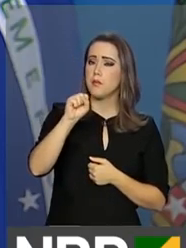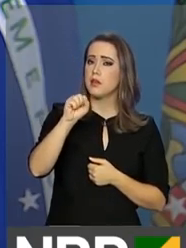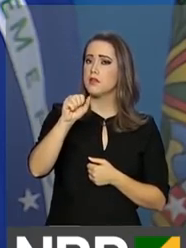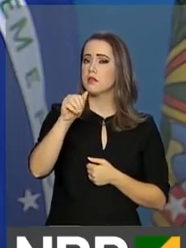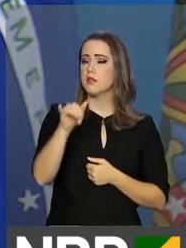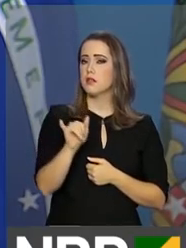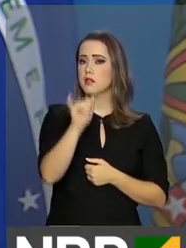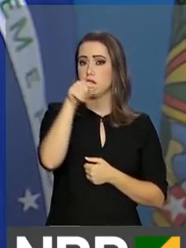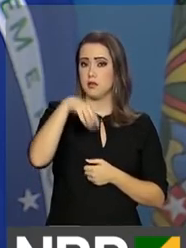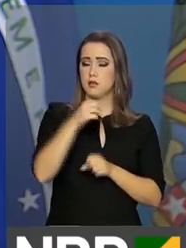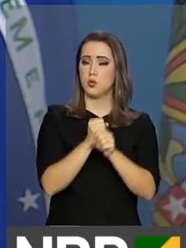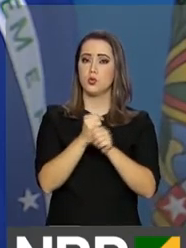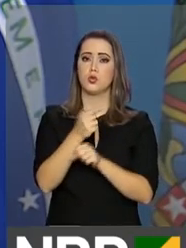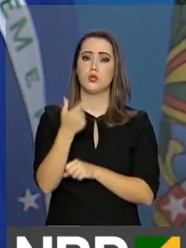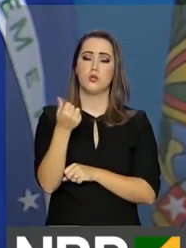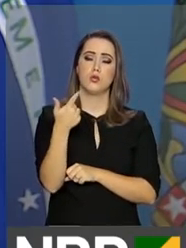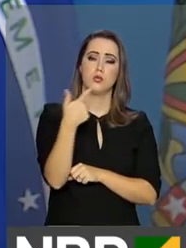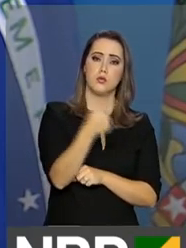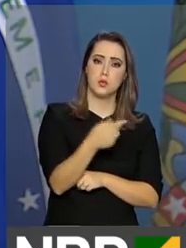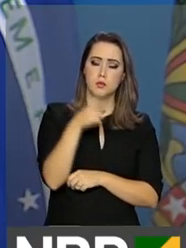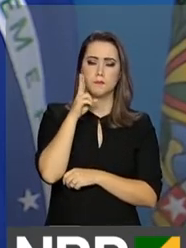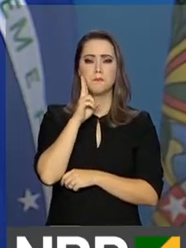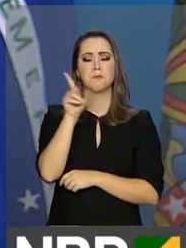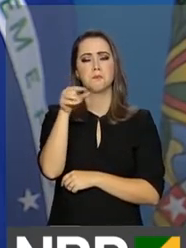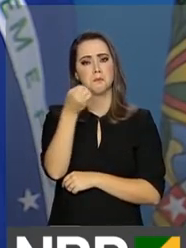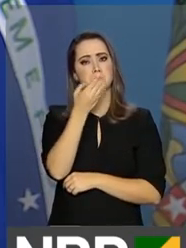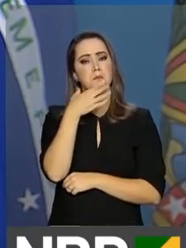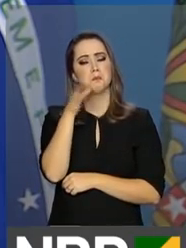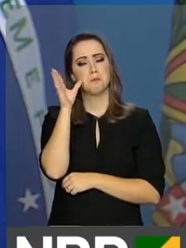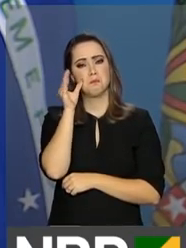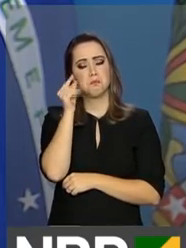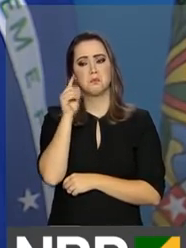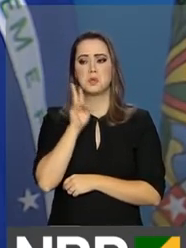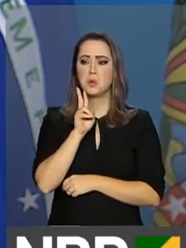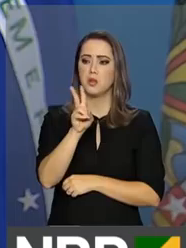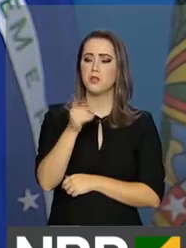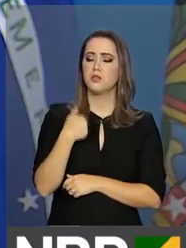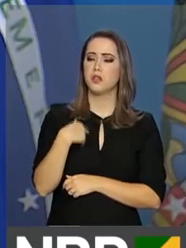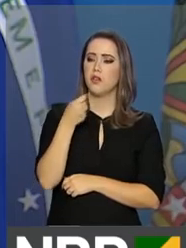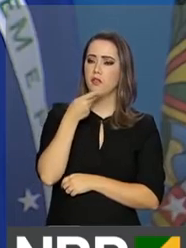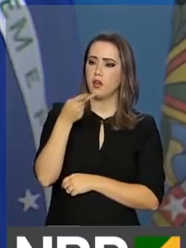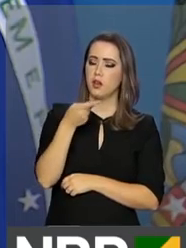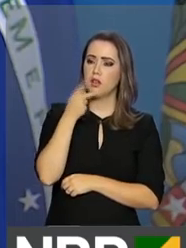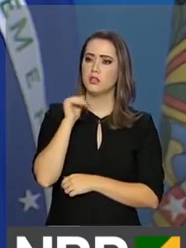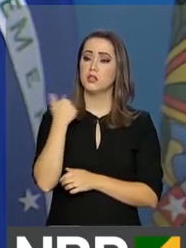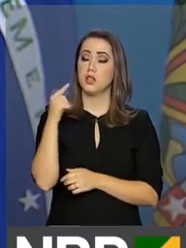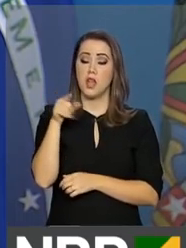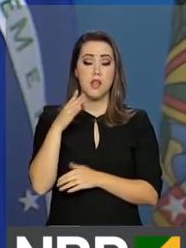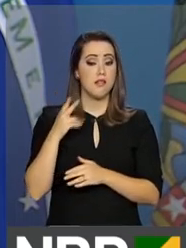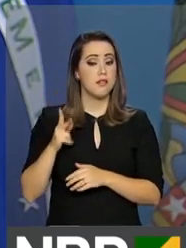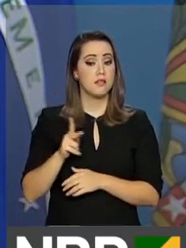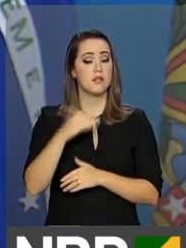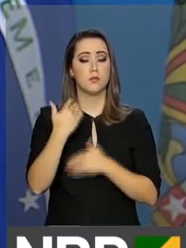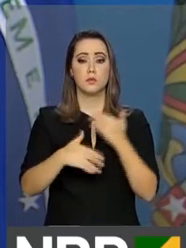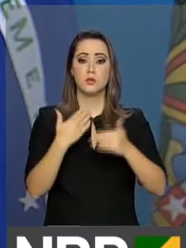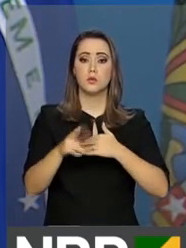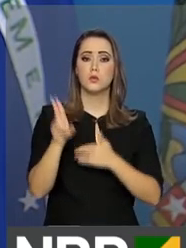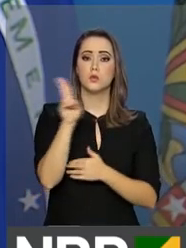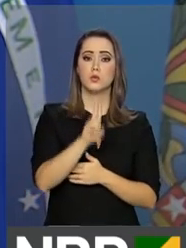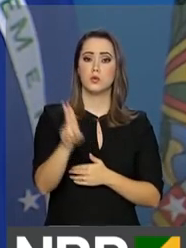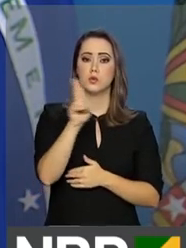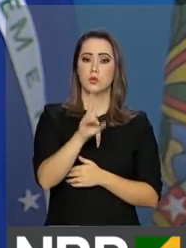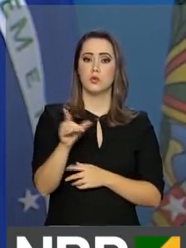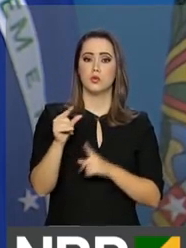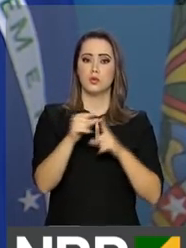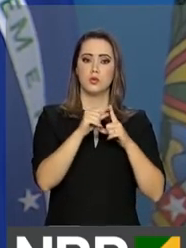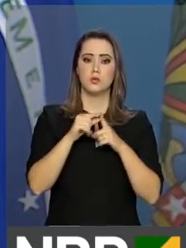interessante, quando observava o discurso do Embaçaí, eu verifiquei que ele permanentemente usa uma